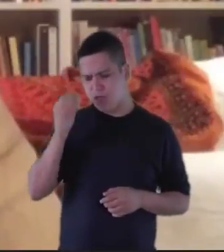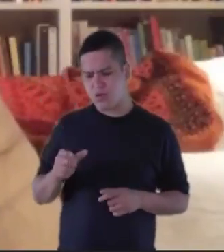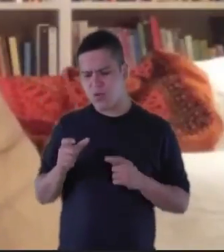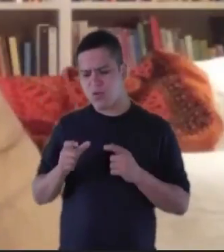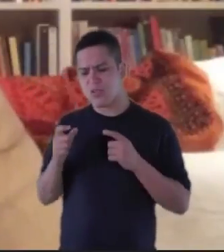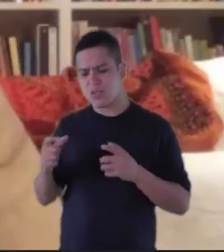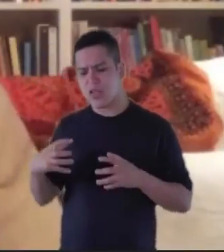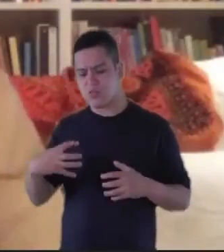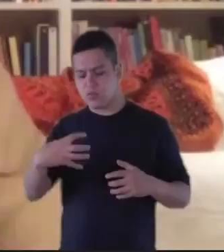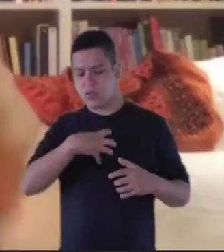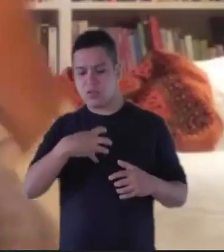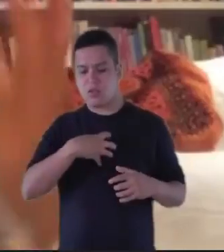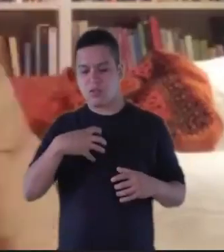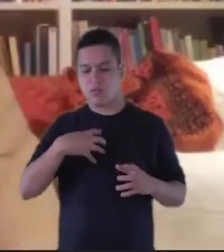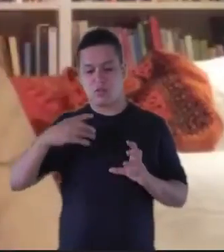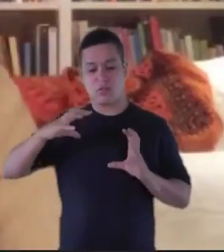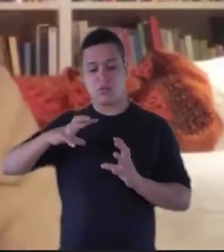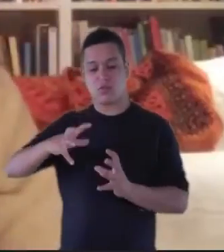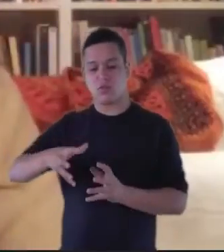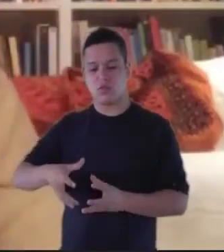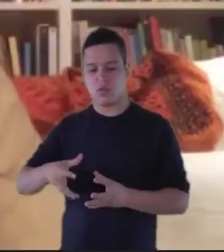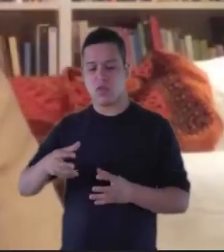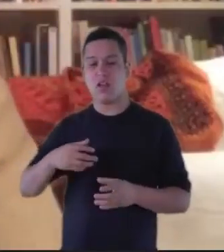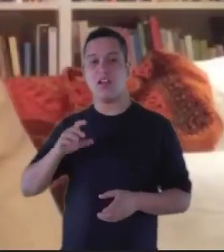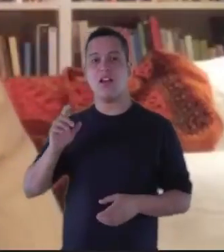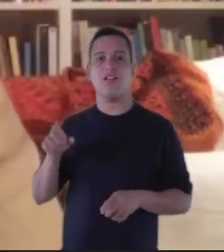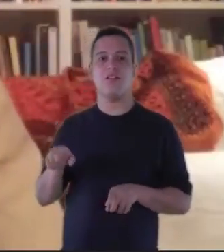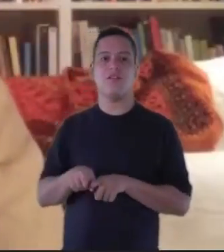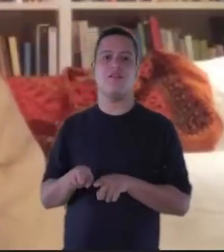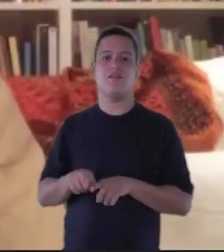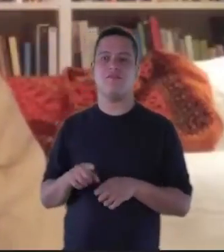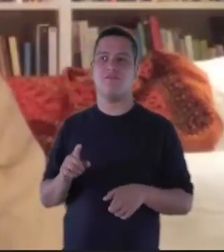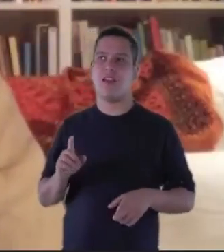eu fui, claro, do Drummond,